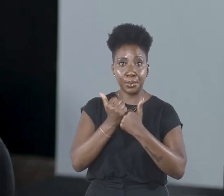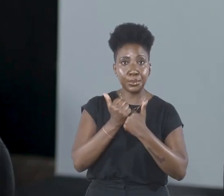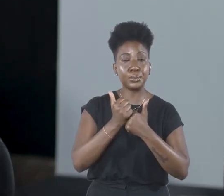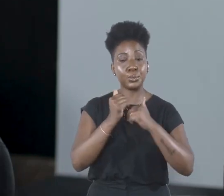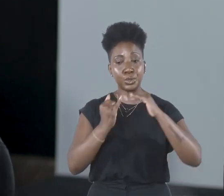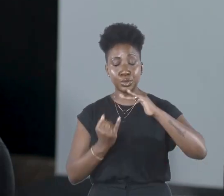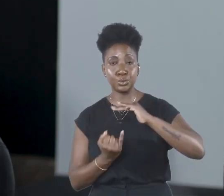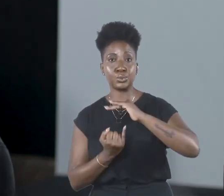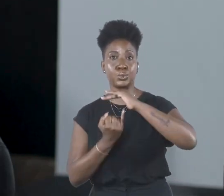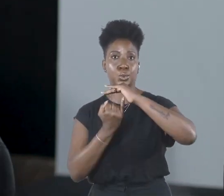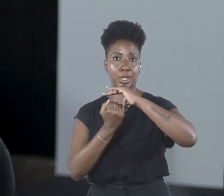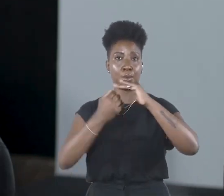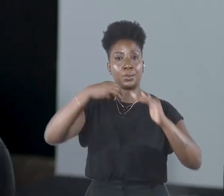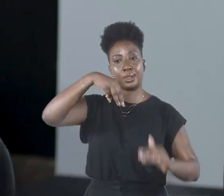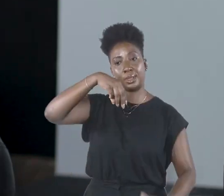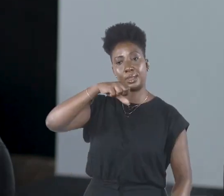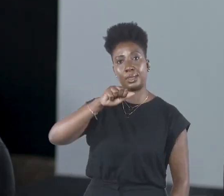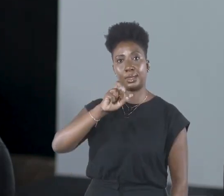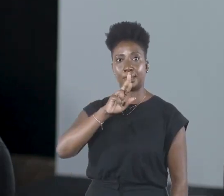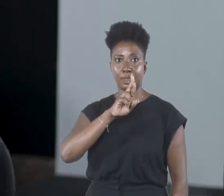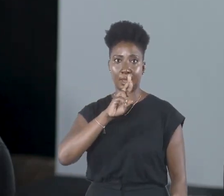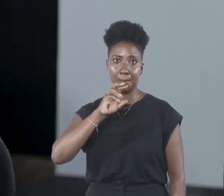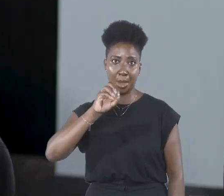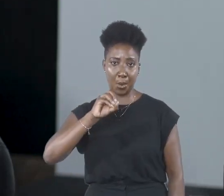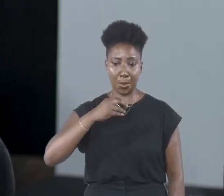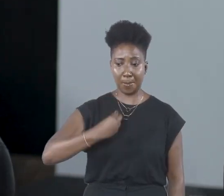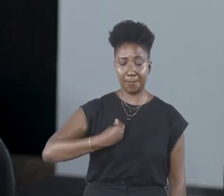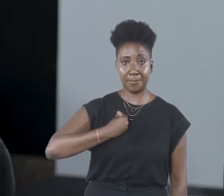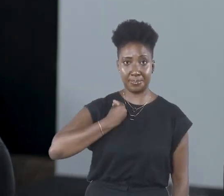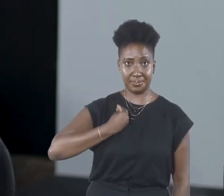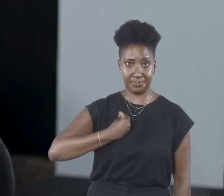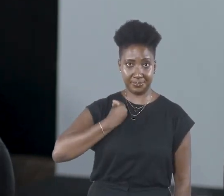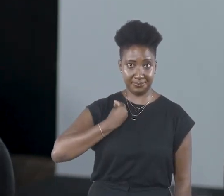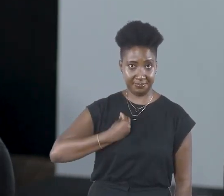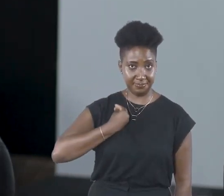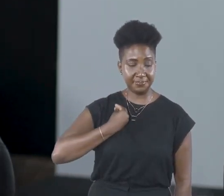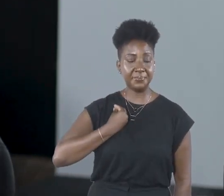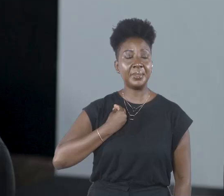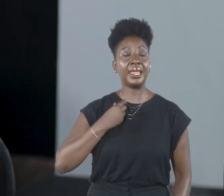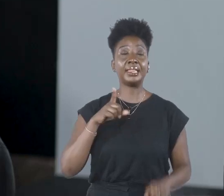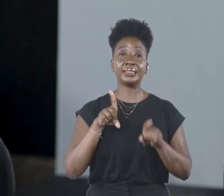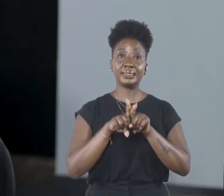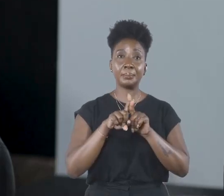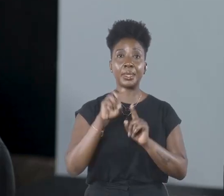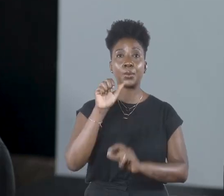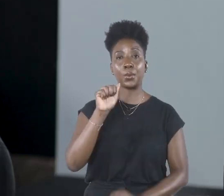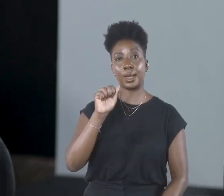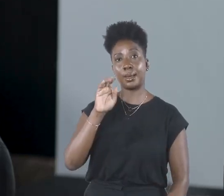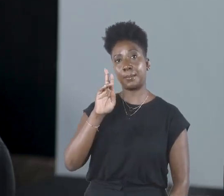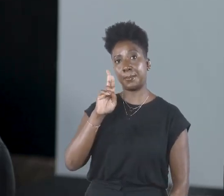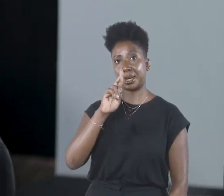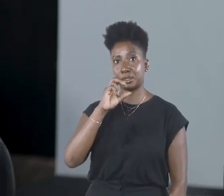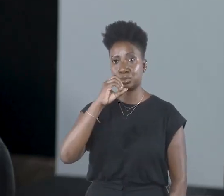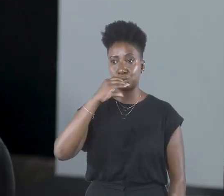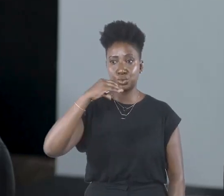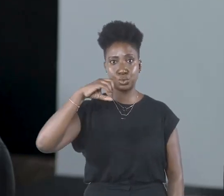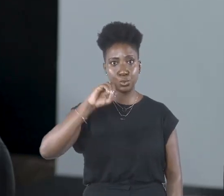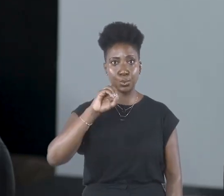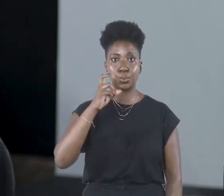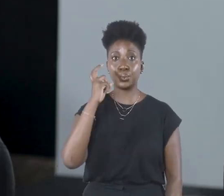apoio institucional da Marrom, que está aqui presente, e Abraço Cultural.